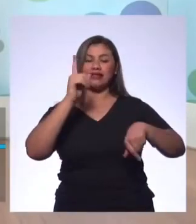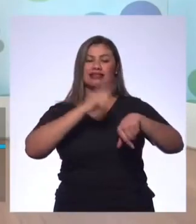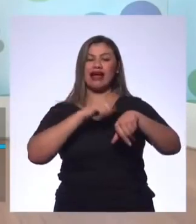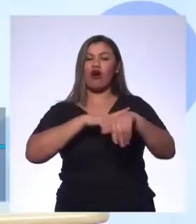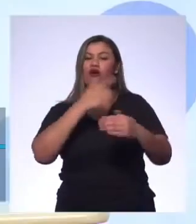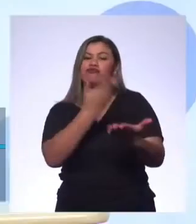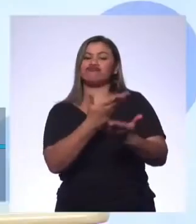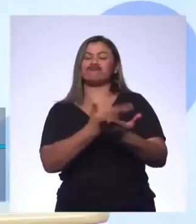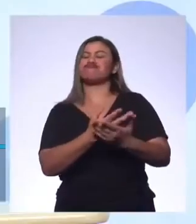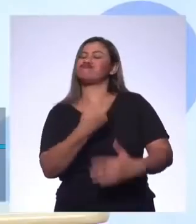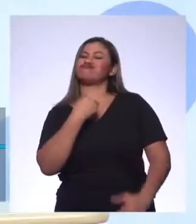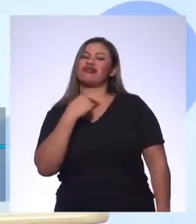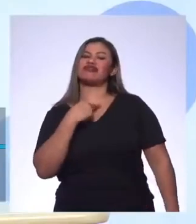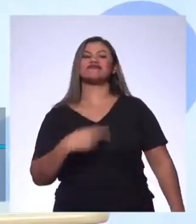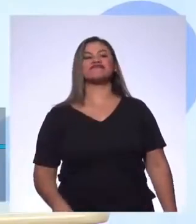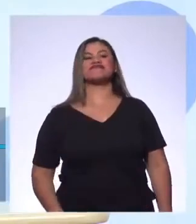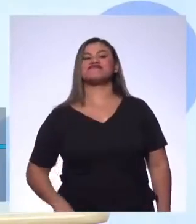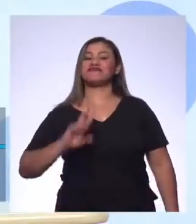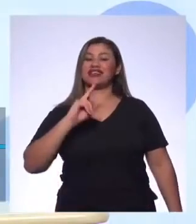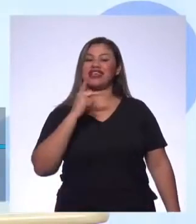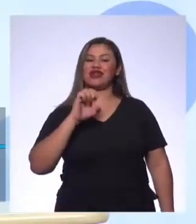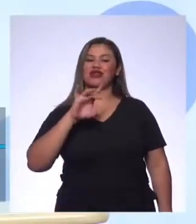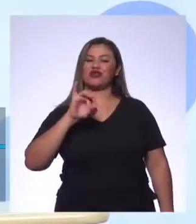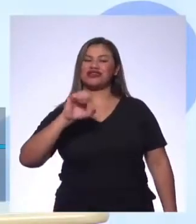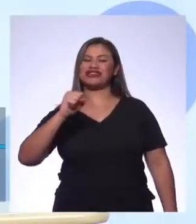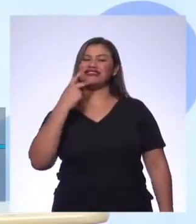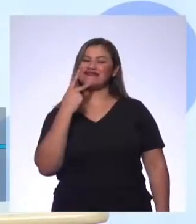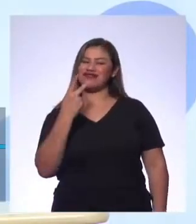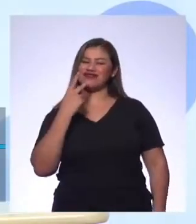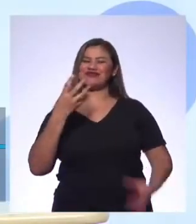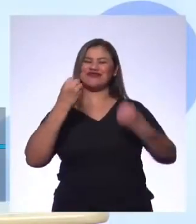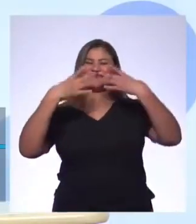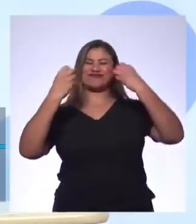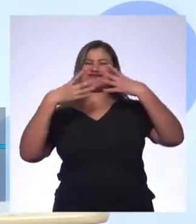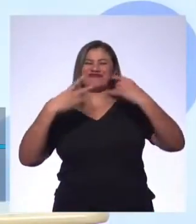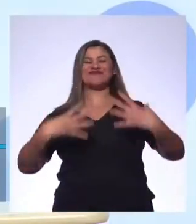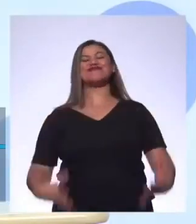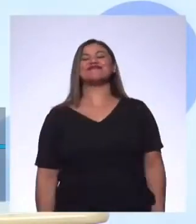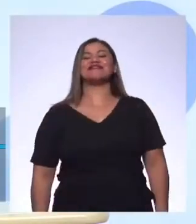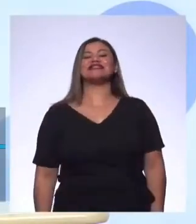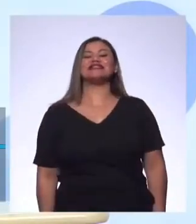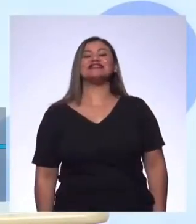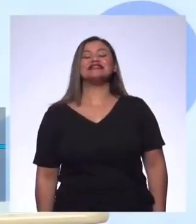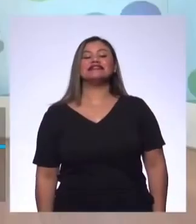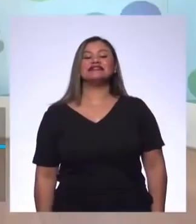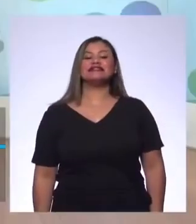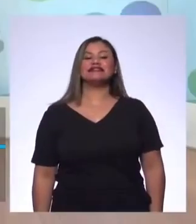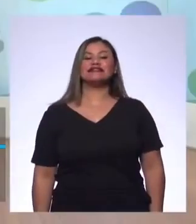A aluna Heloísa disse, muito bem. Ah, muito bem.